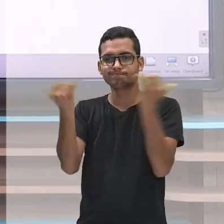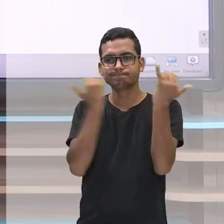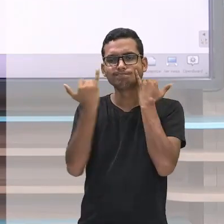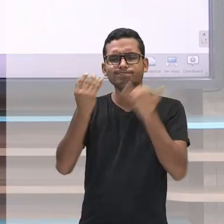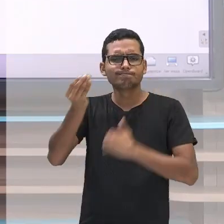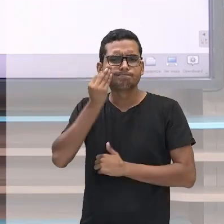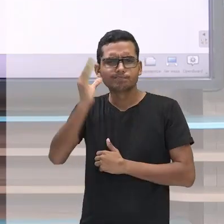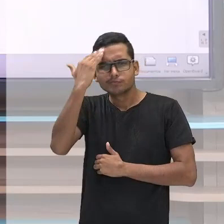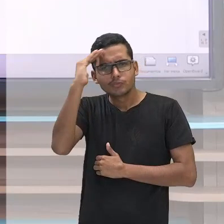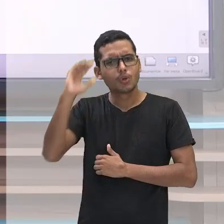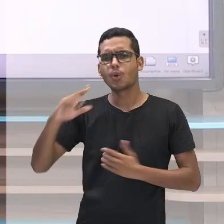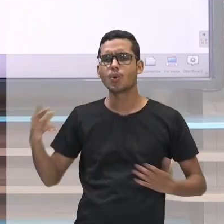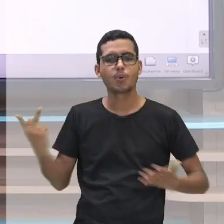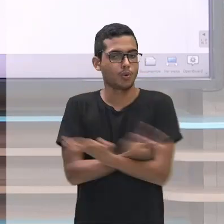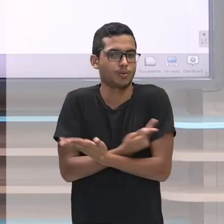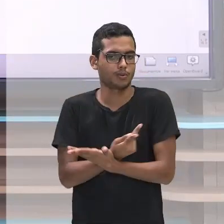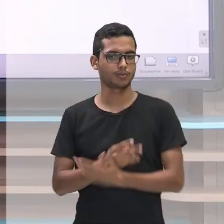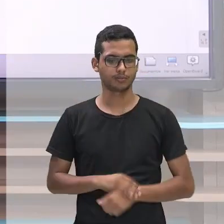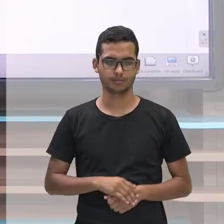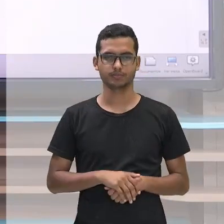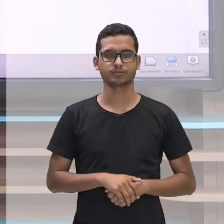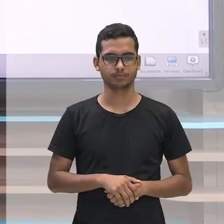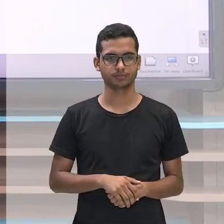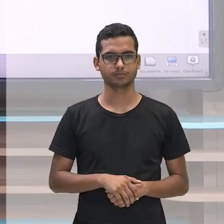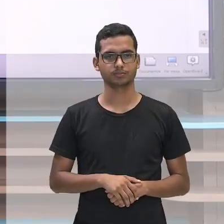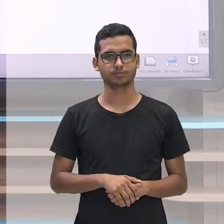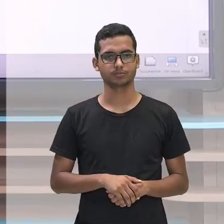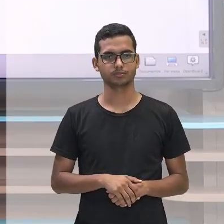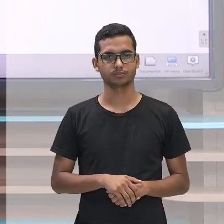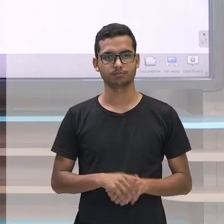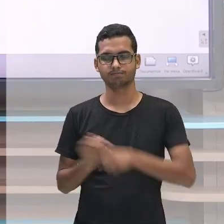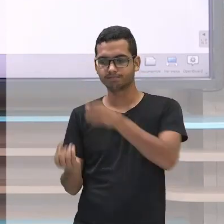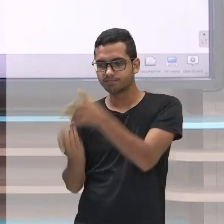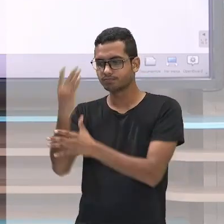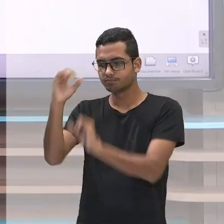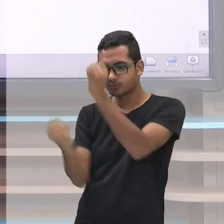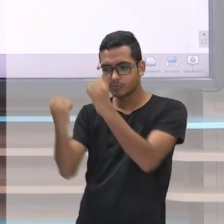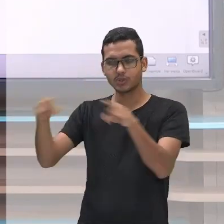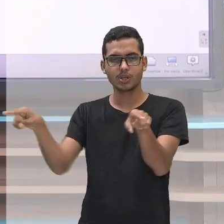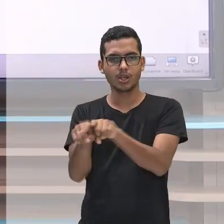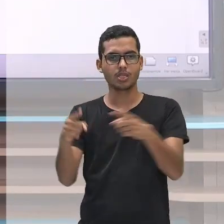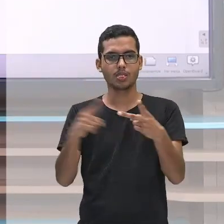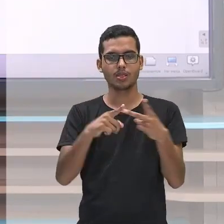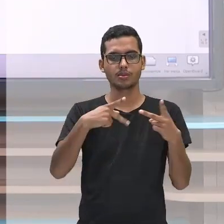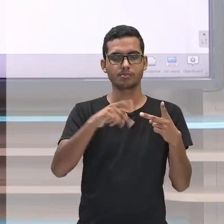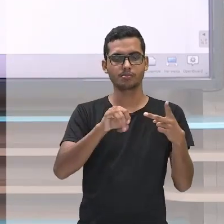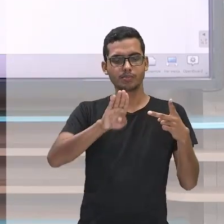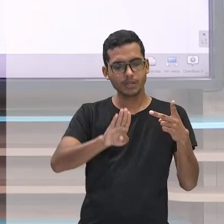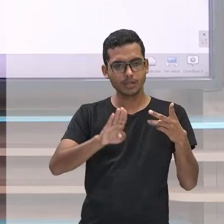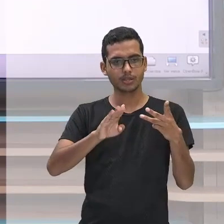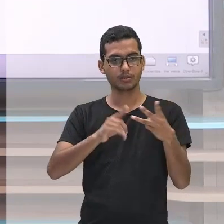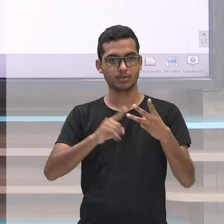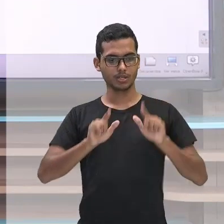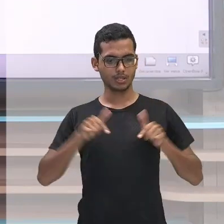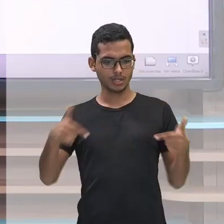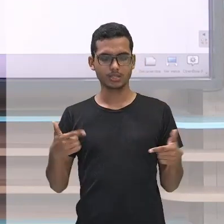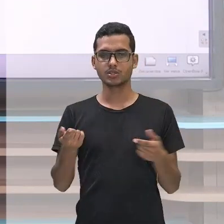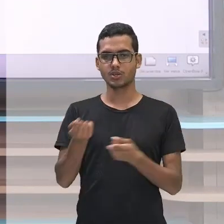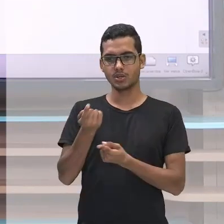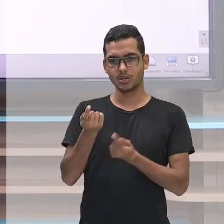né? A produção, a industrialização, o PIB, as atividades econômicas, teve crise